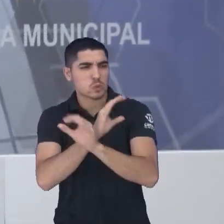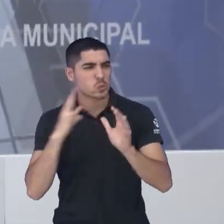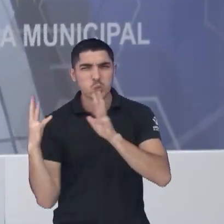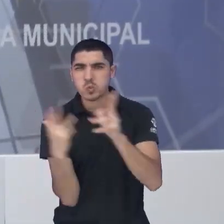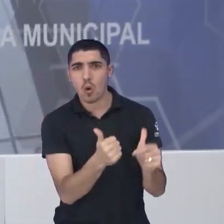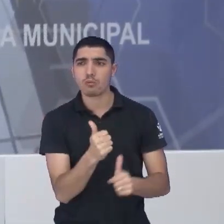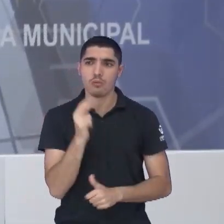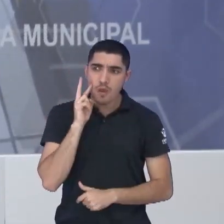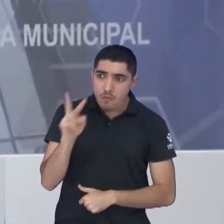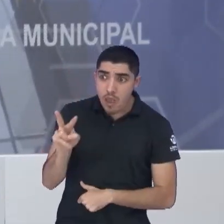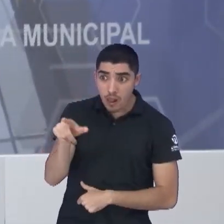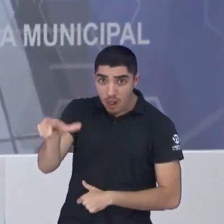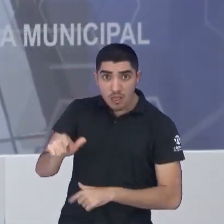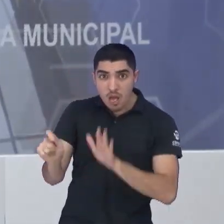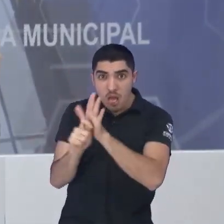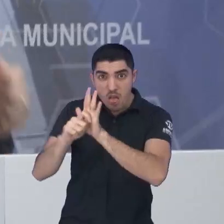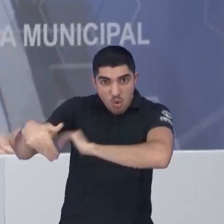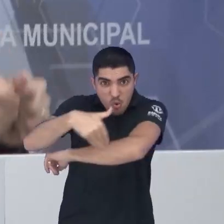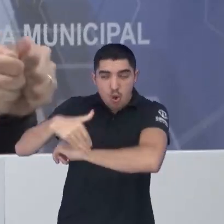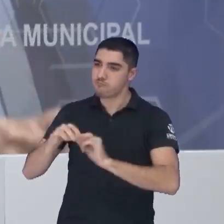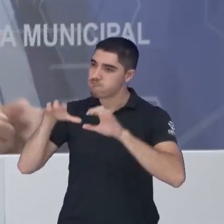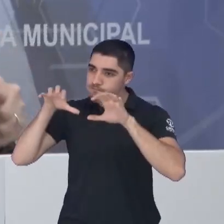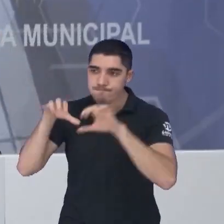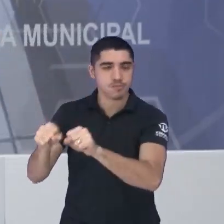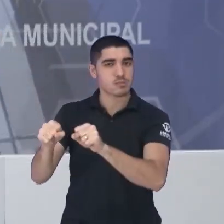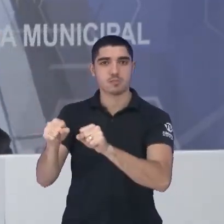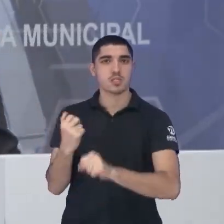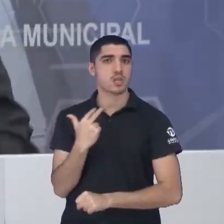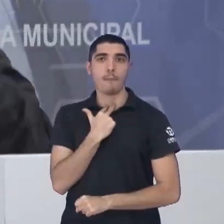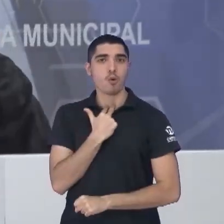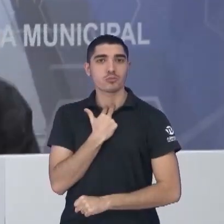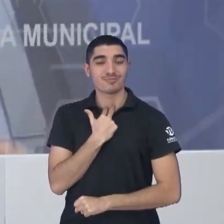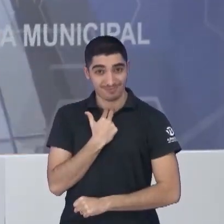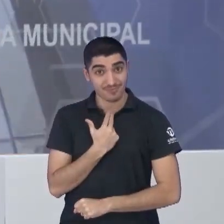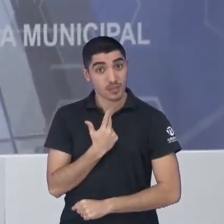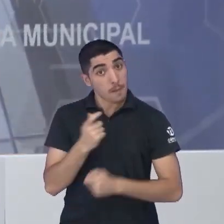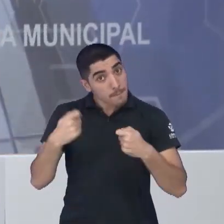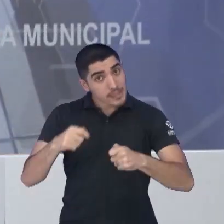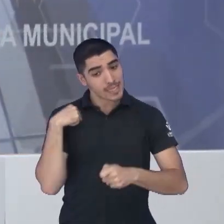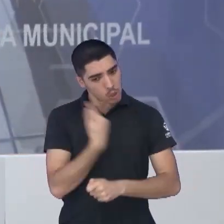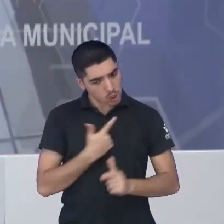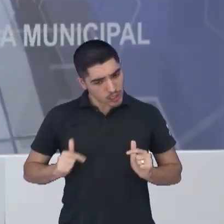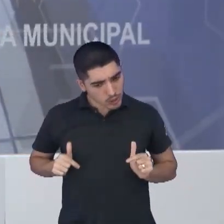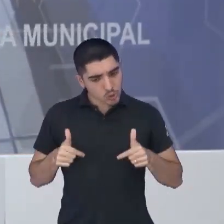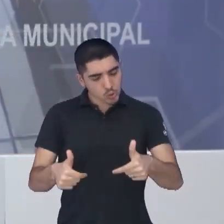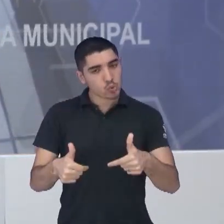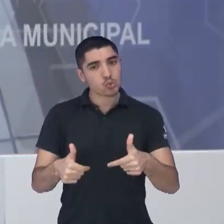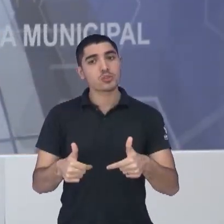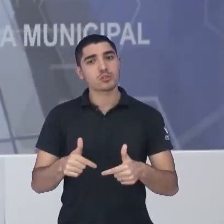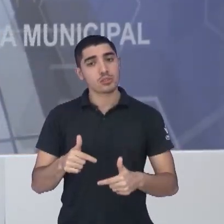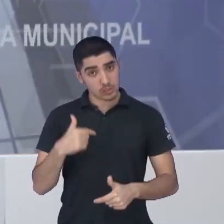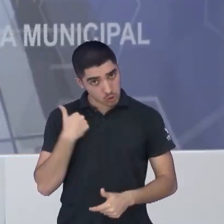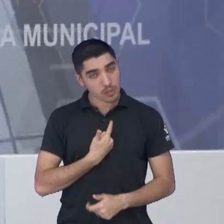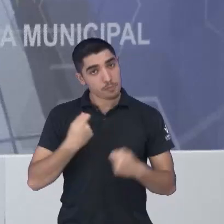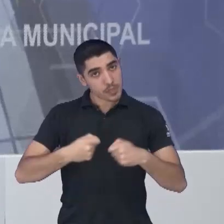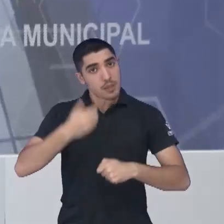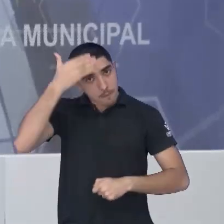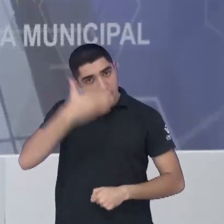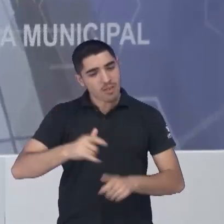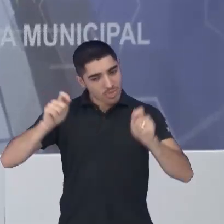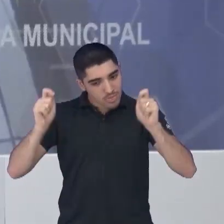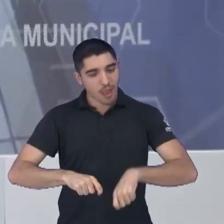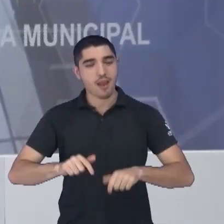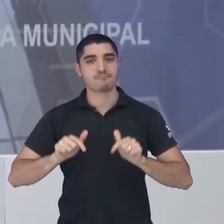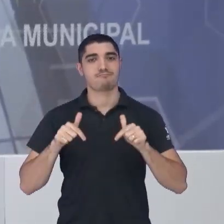esses caras. Basta vontade política para fazer e nós vamos mostrar que é possível fazer. Mas para que a